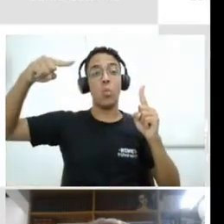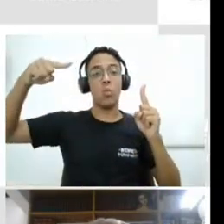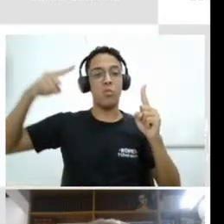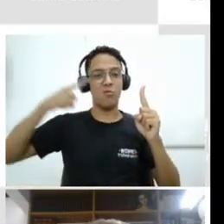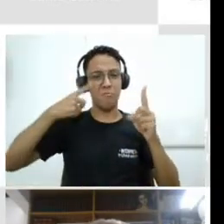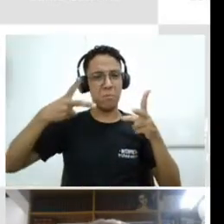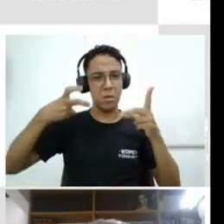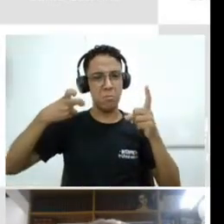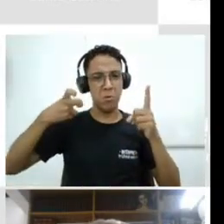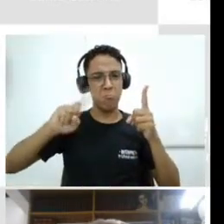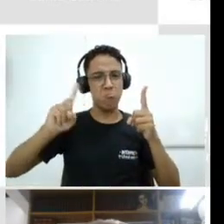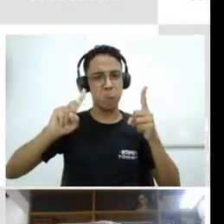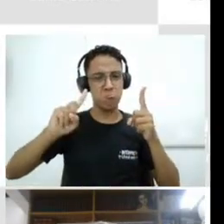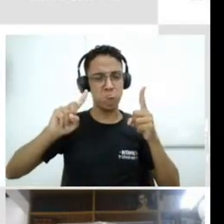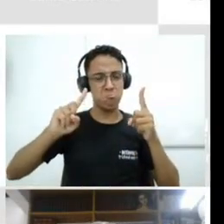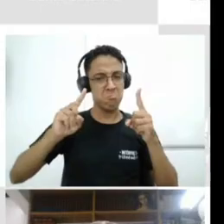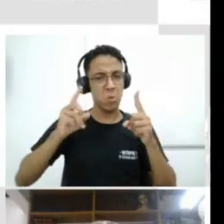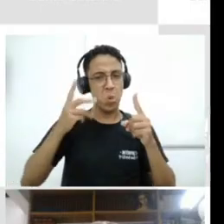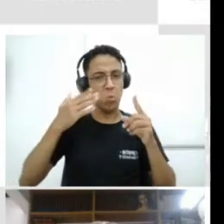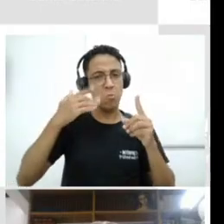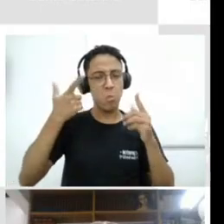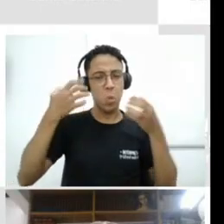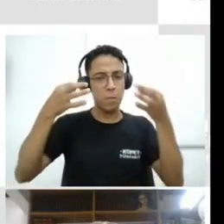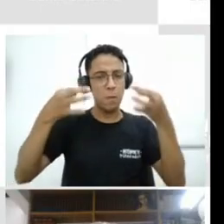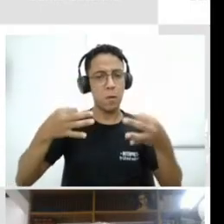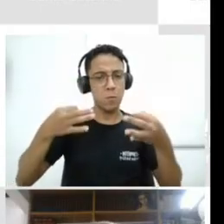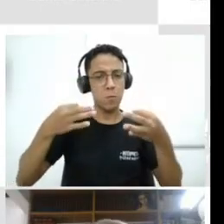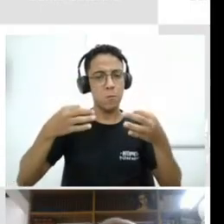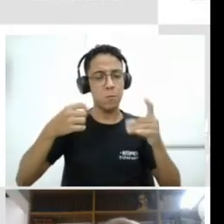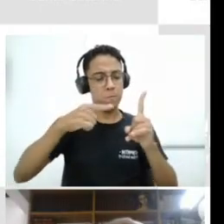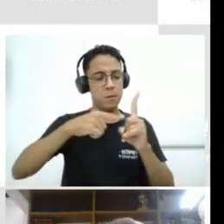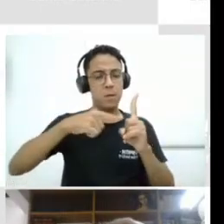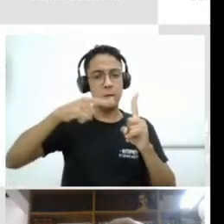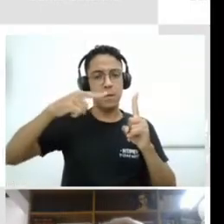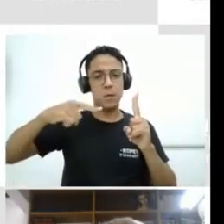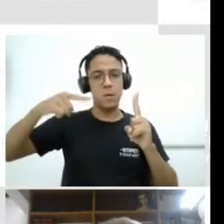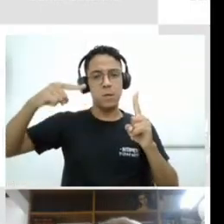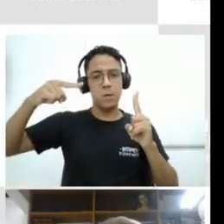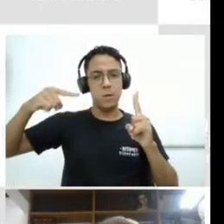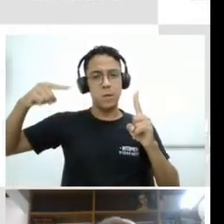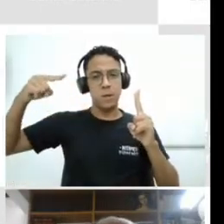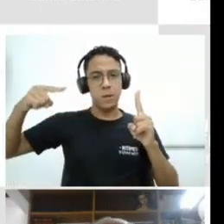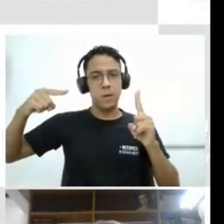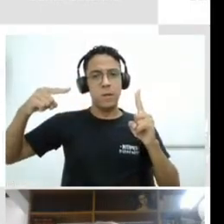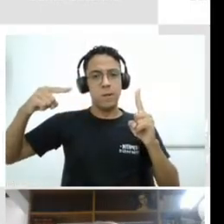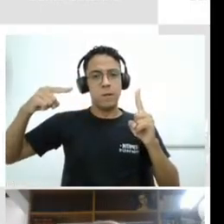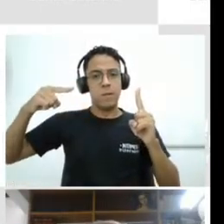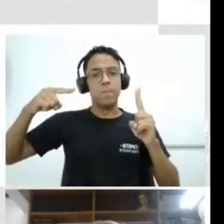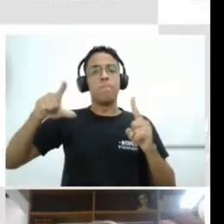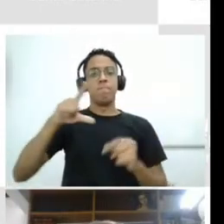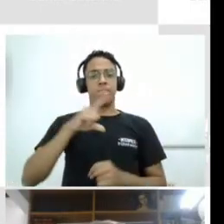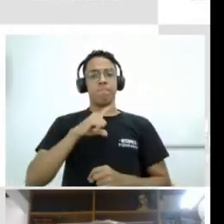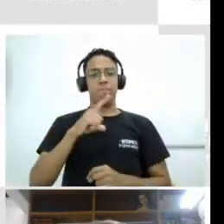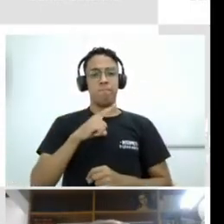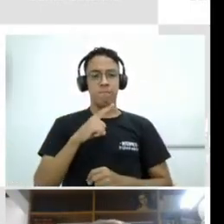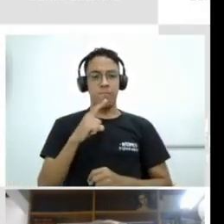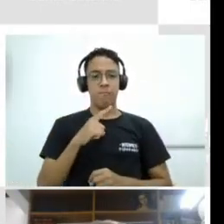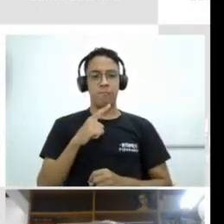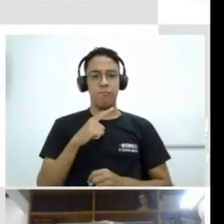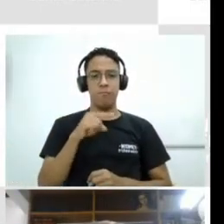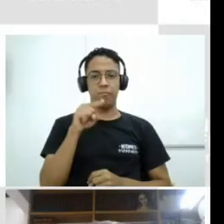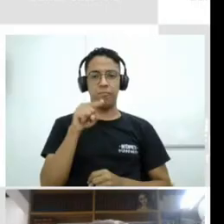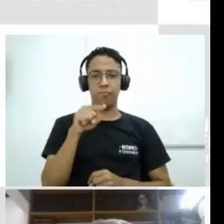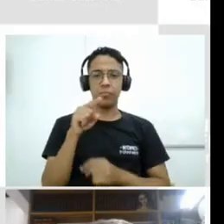de dentro dessas variações anuais, mas era importante ter, então, essa relação, ou seja, isolar esse efeito cíclico